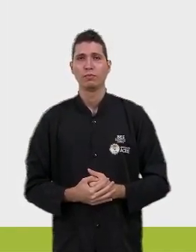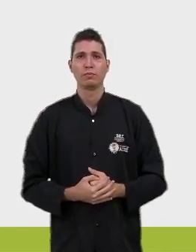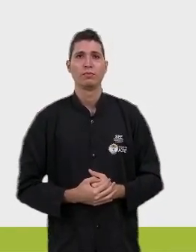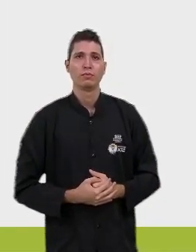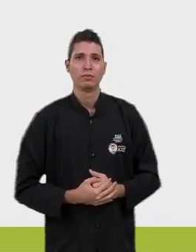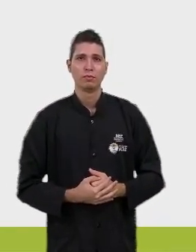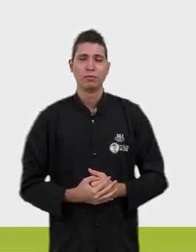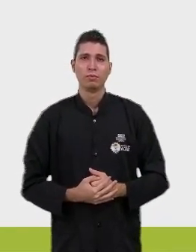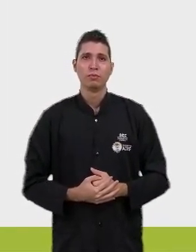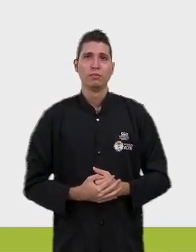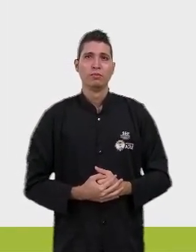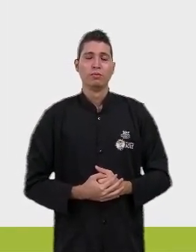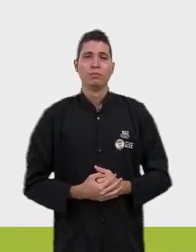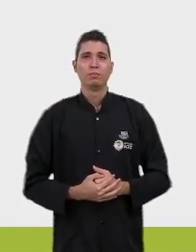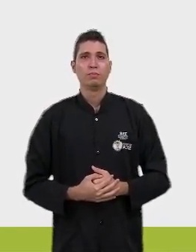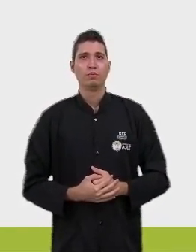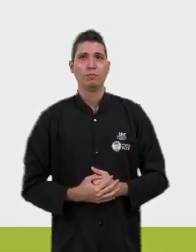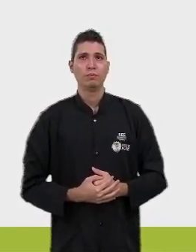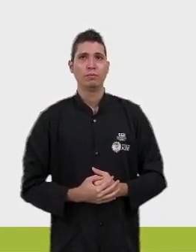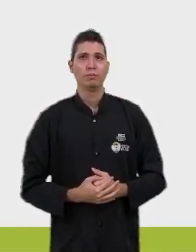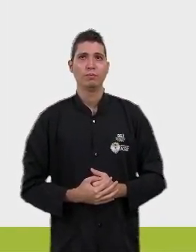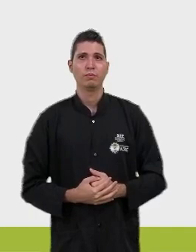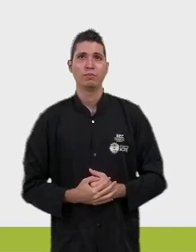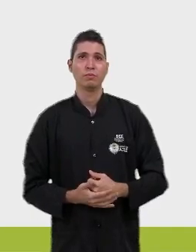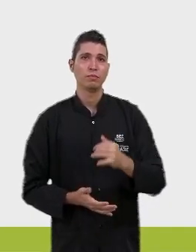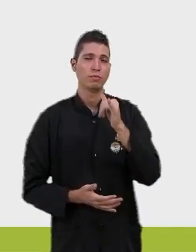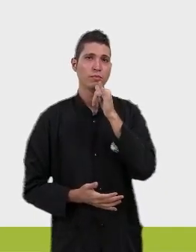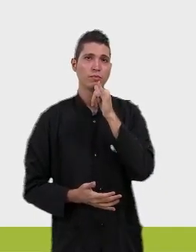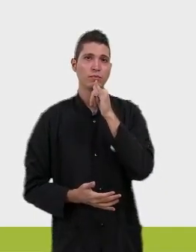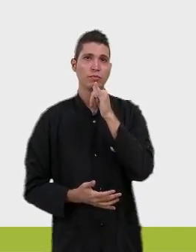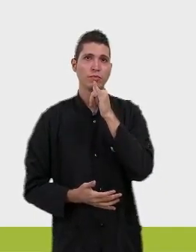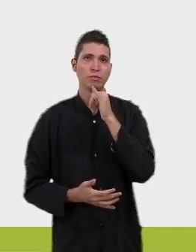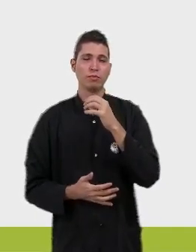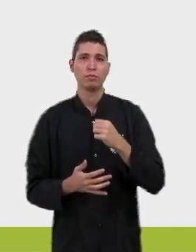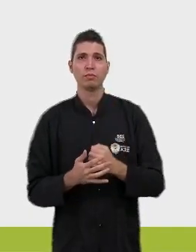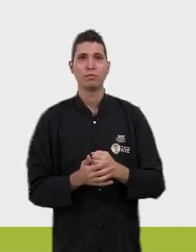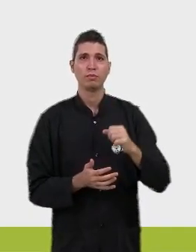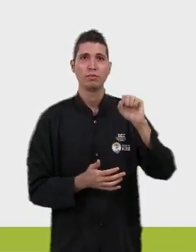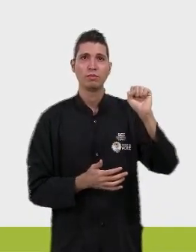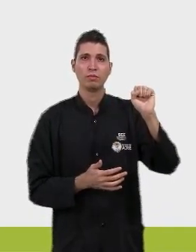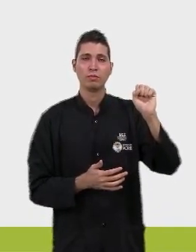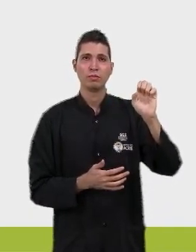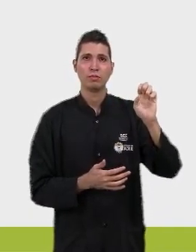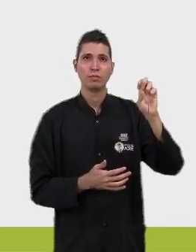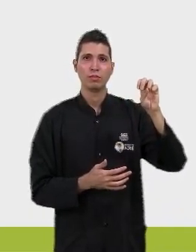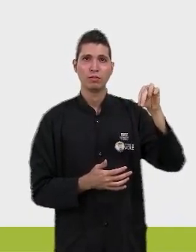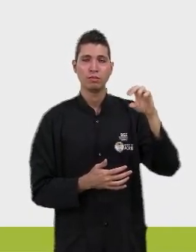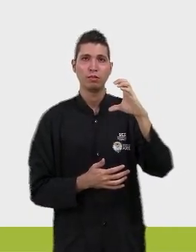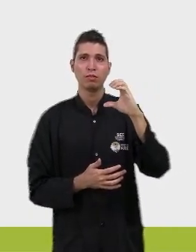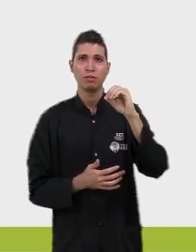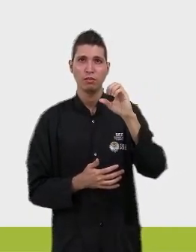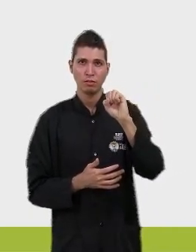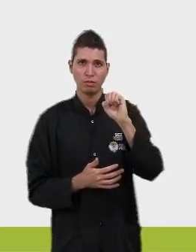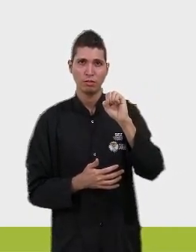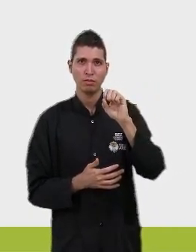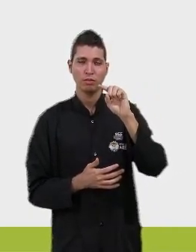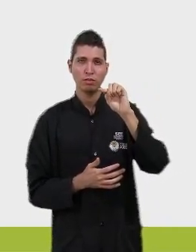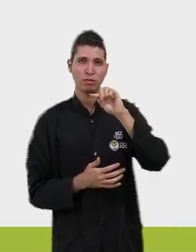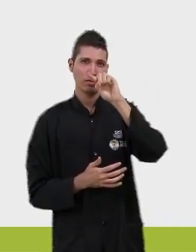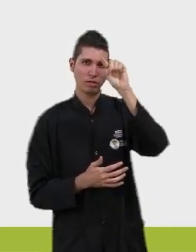Ok. Considere aqui o seguinte exemplo. Vamos determinar o seno e o cosseno do arco que